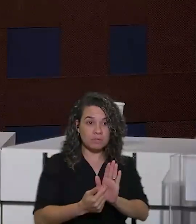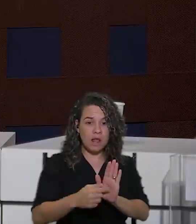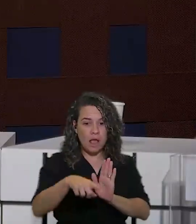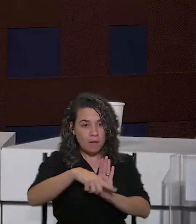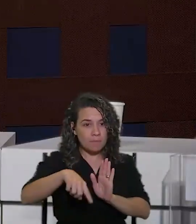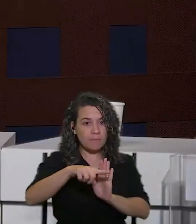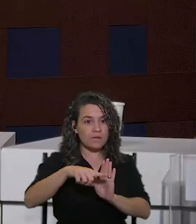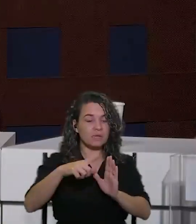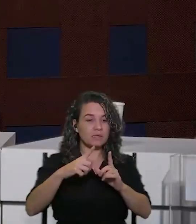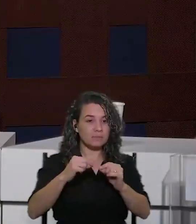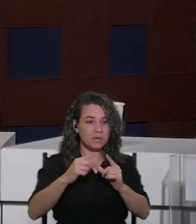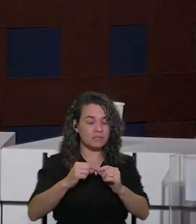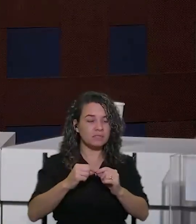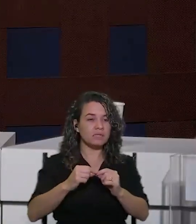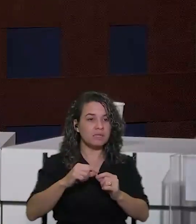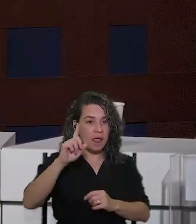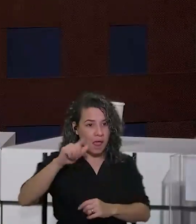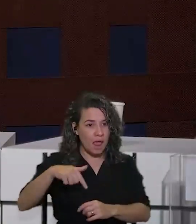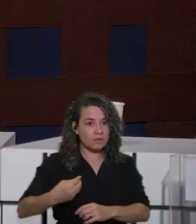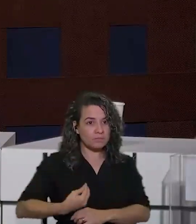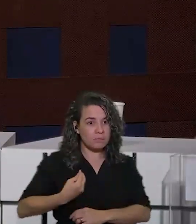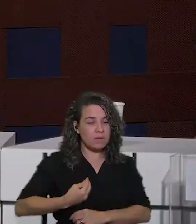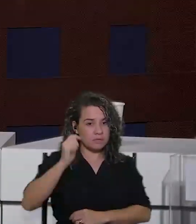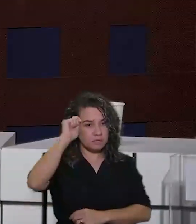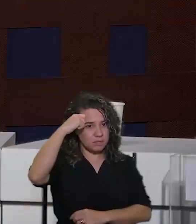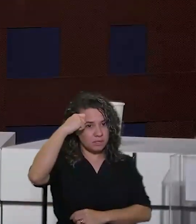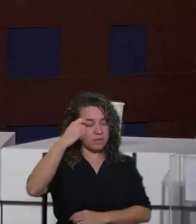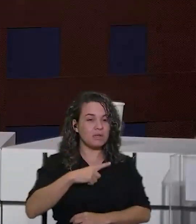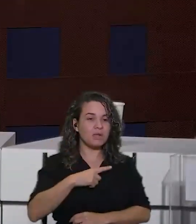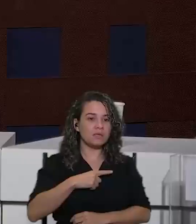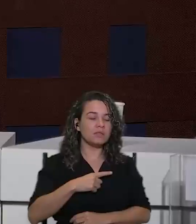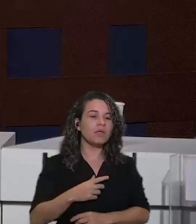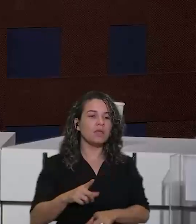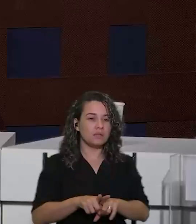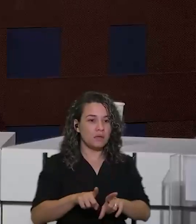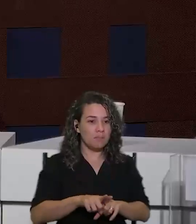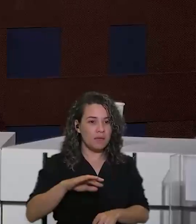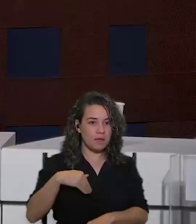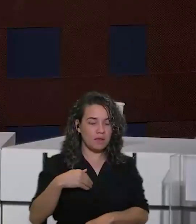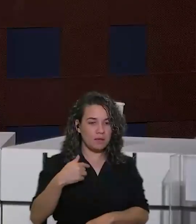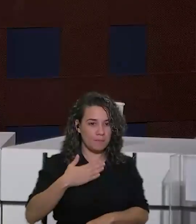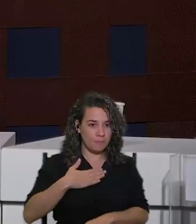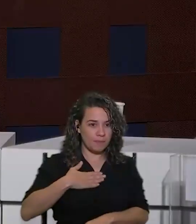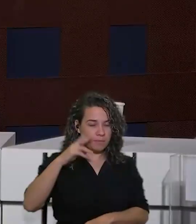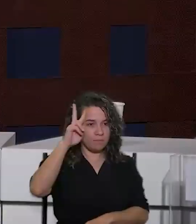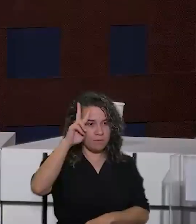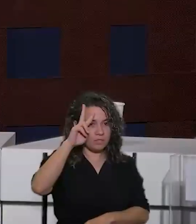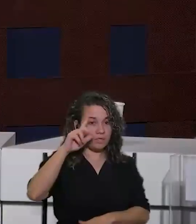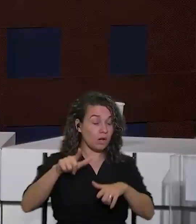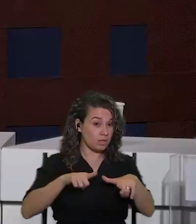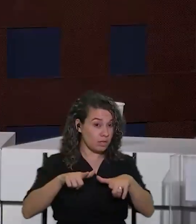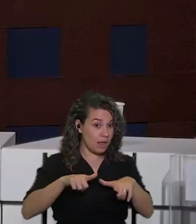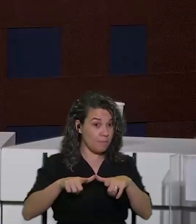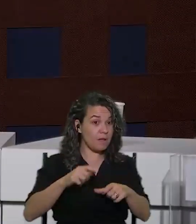ali. E nisso tem uma história pessoal minha, que é a história do meu avô, que foi trabalhar na construção e